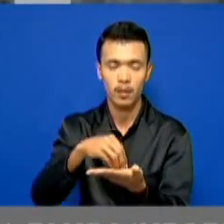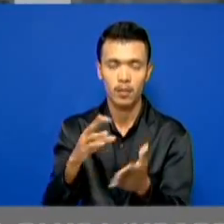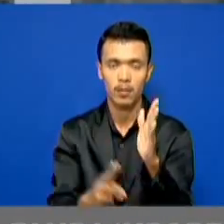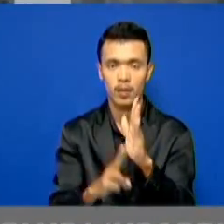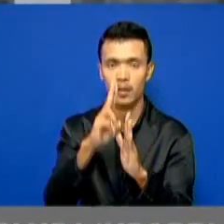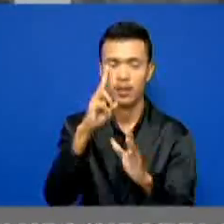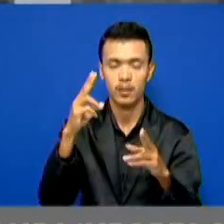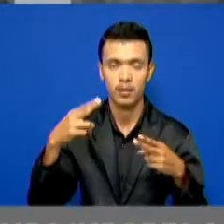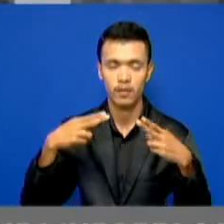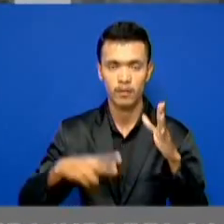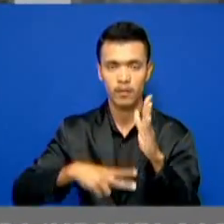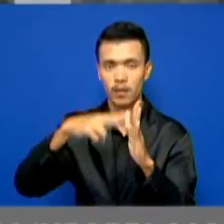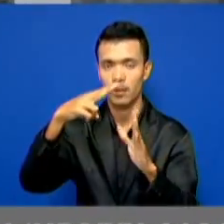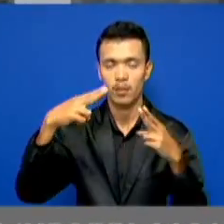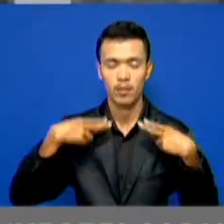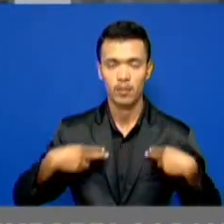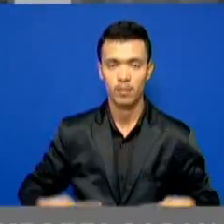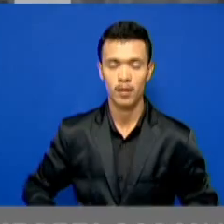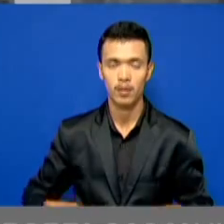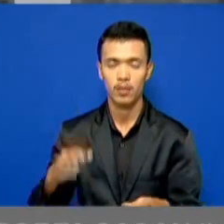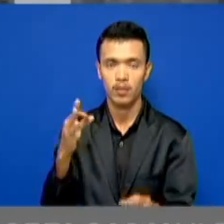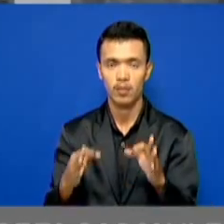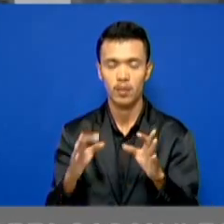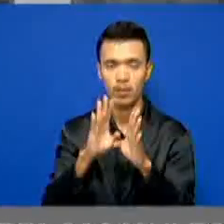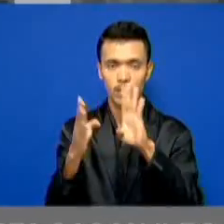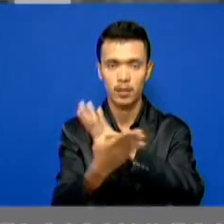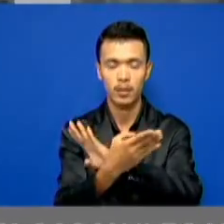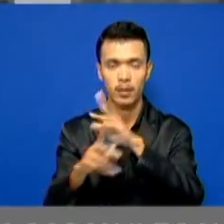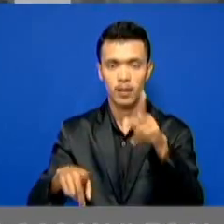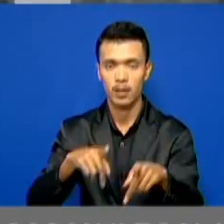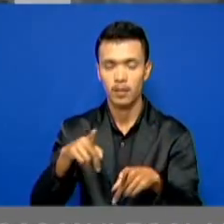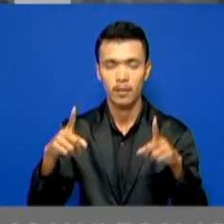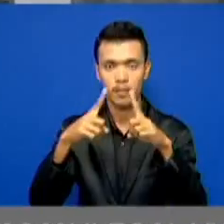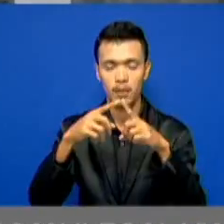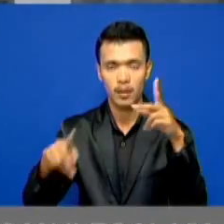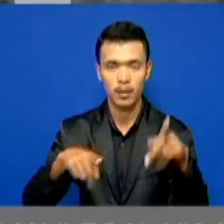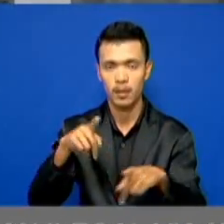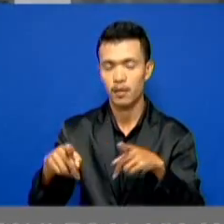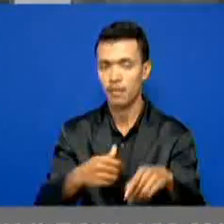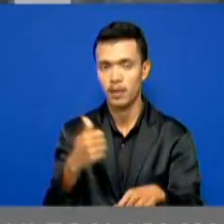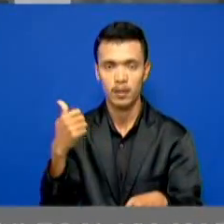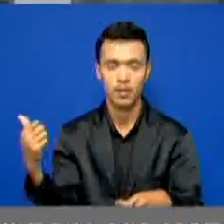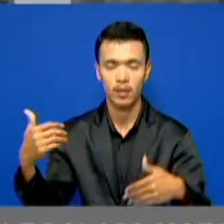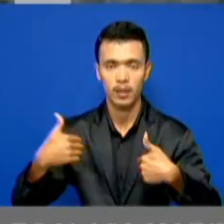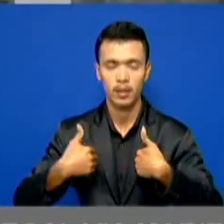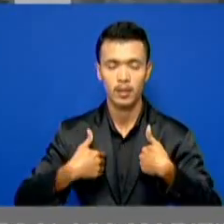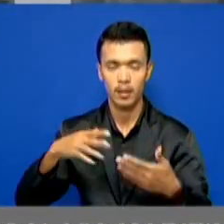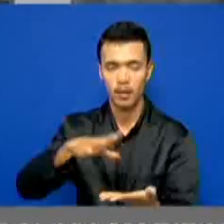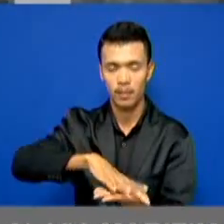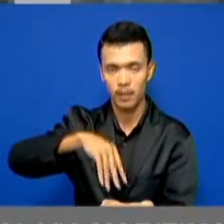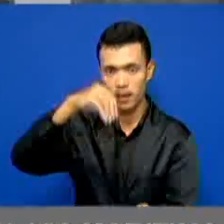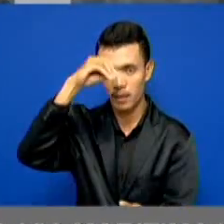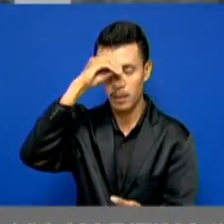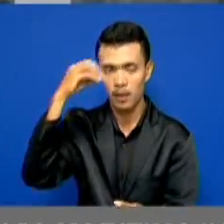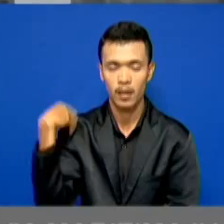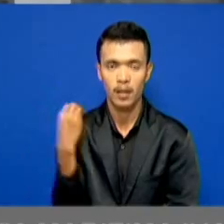humanitário, a tu bilhete um bilhete, onde pede esta ilha bem assim. E a jornada do Etam Bilhetine,